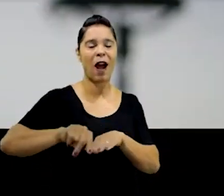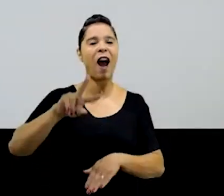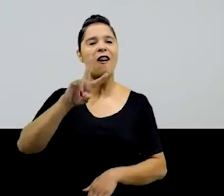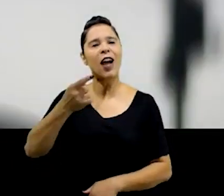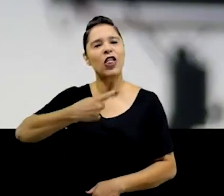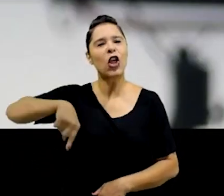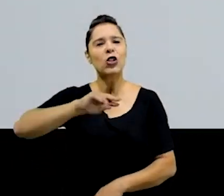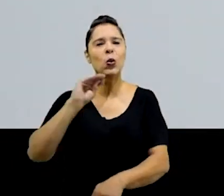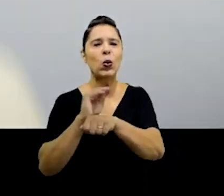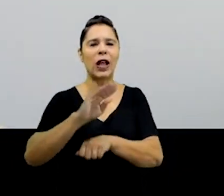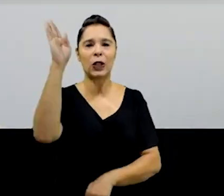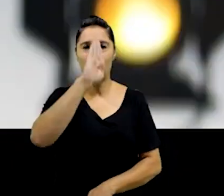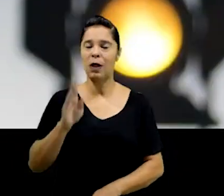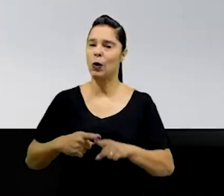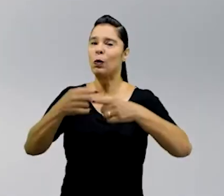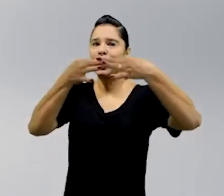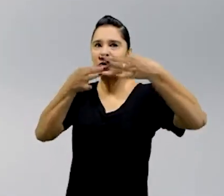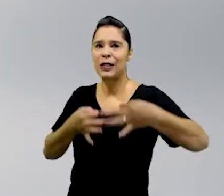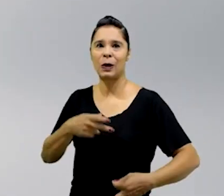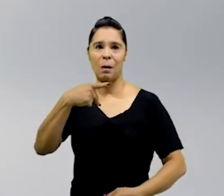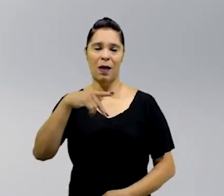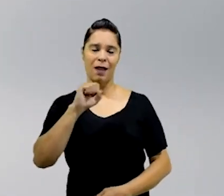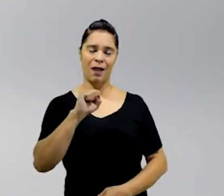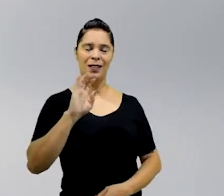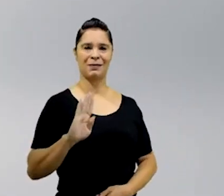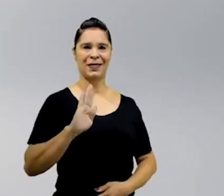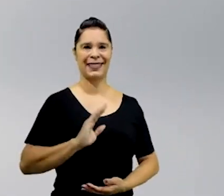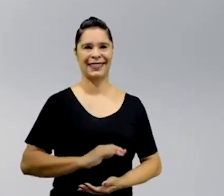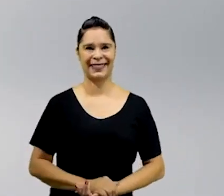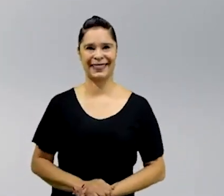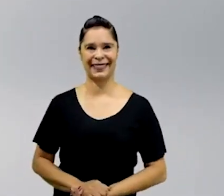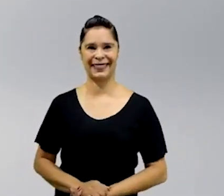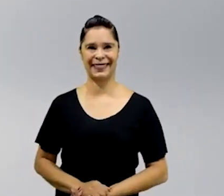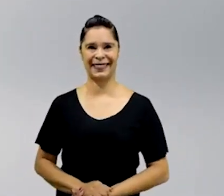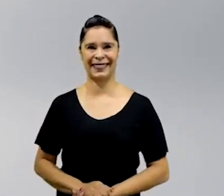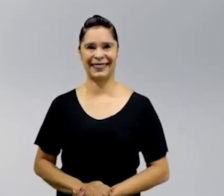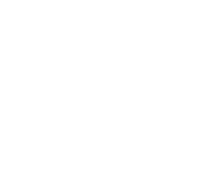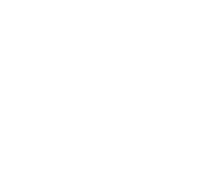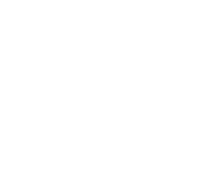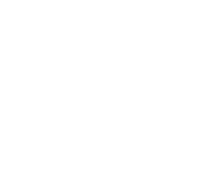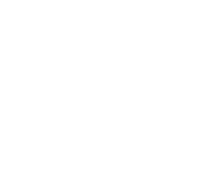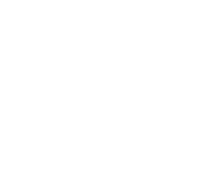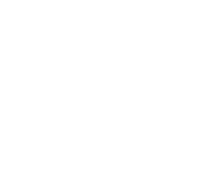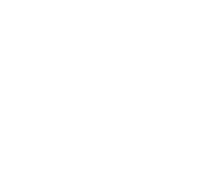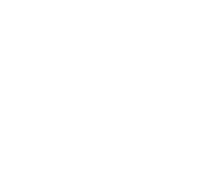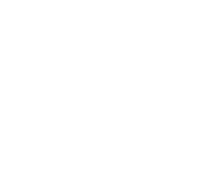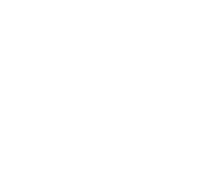oportunidades. Vamos cuidar do Brasil, porque é o certo. Partido Socialista Brasileiro.